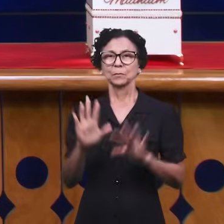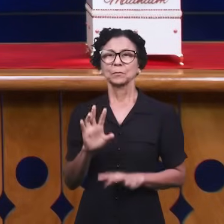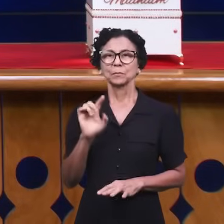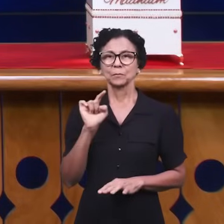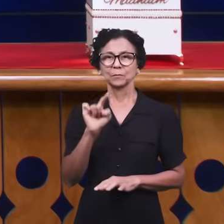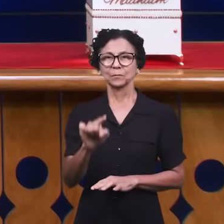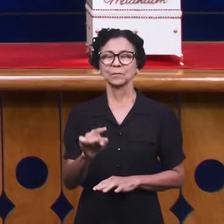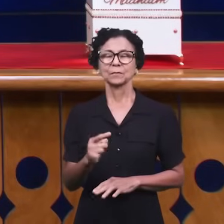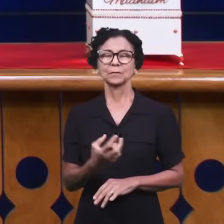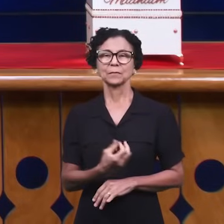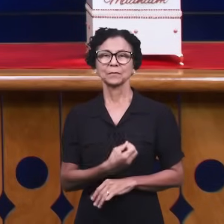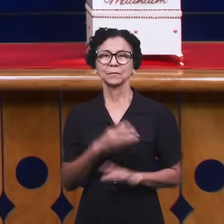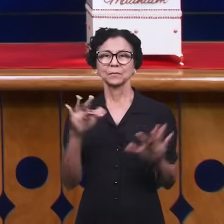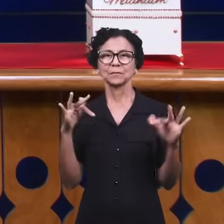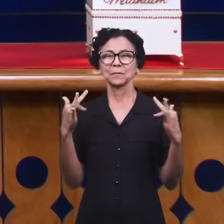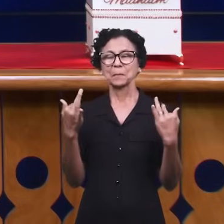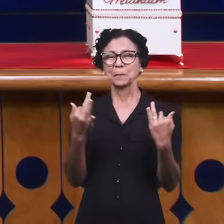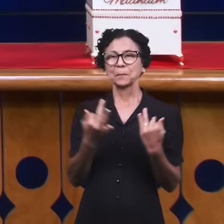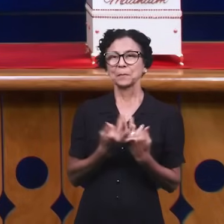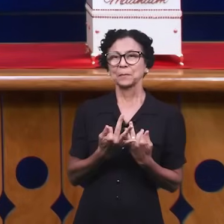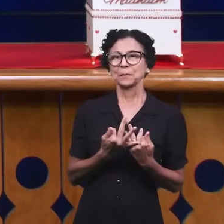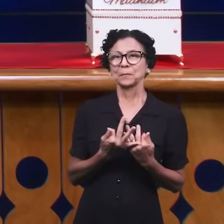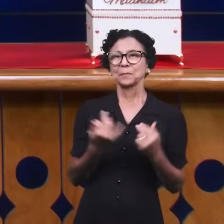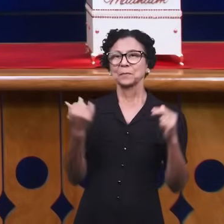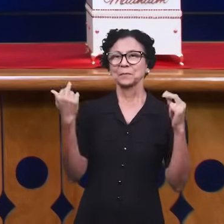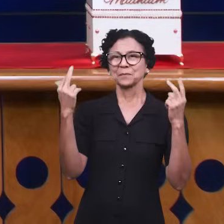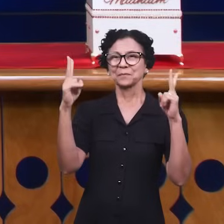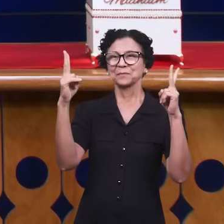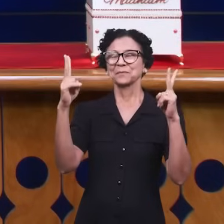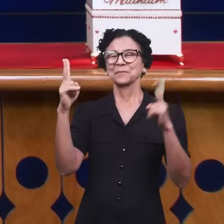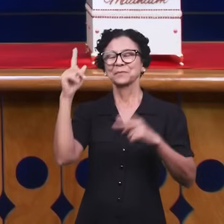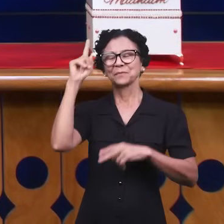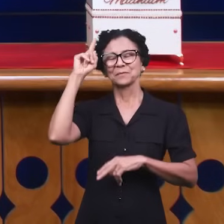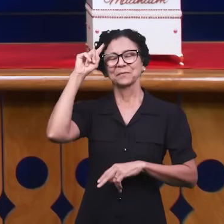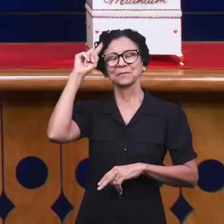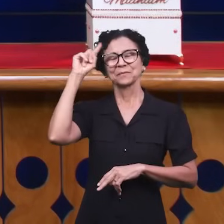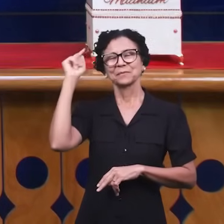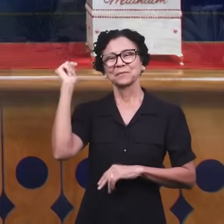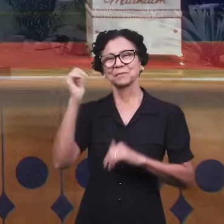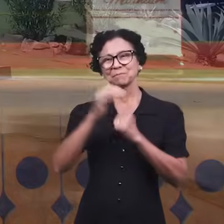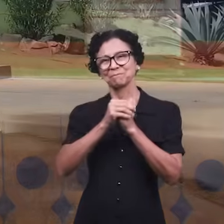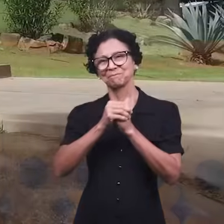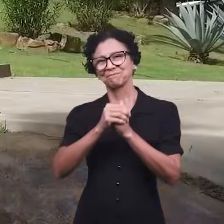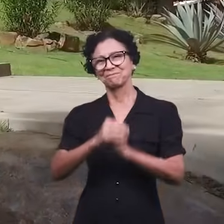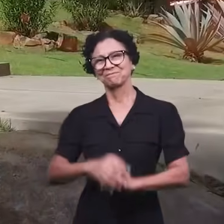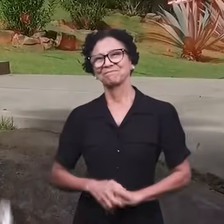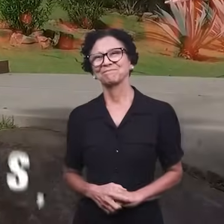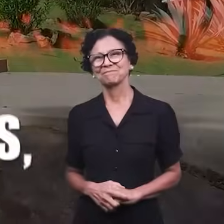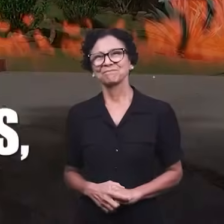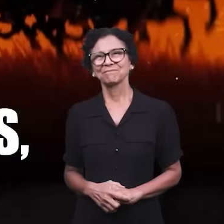vida, a sua família e te dê vitória a cada dia. Amém?